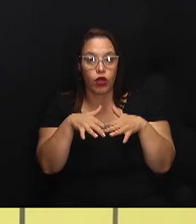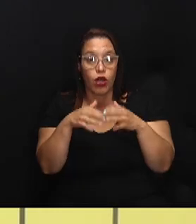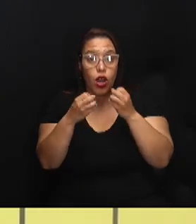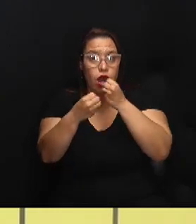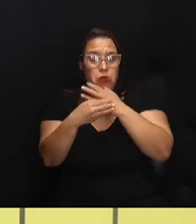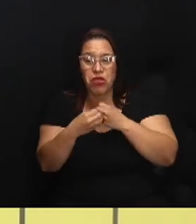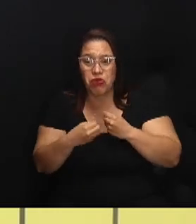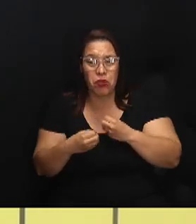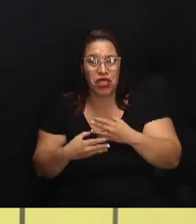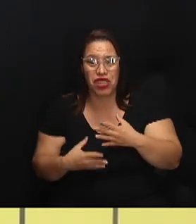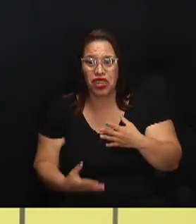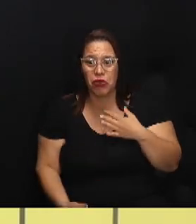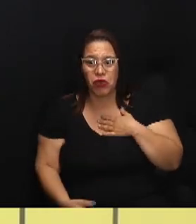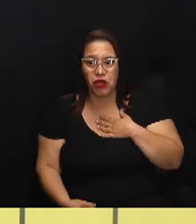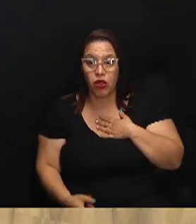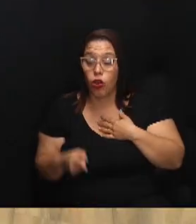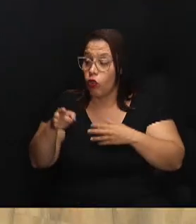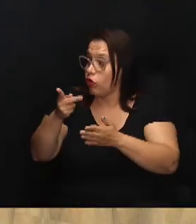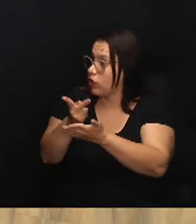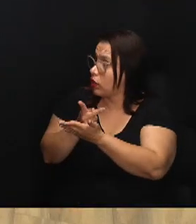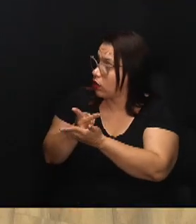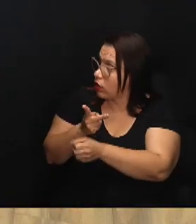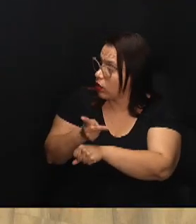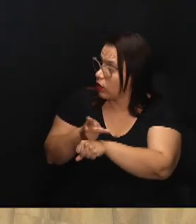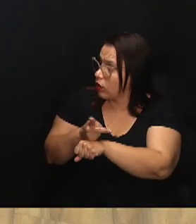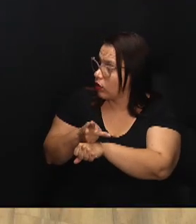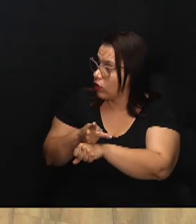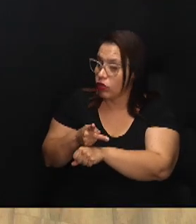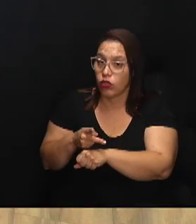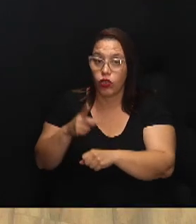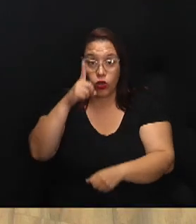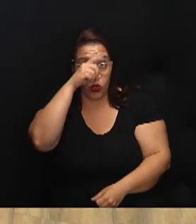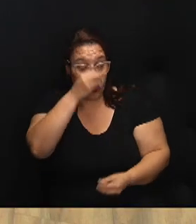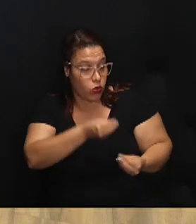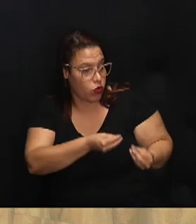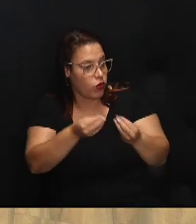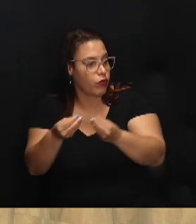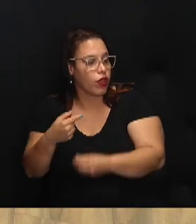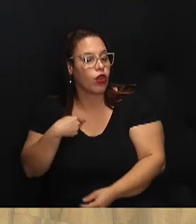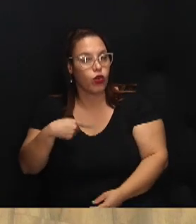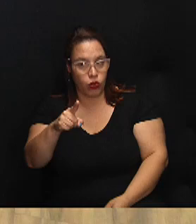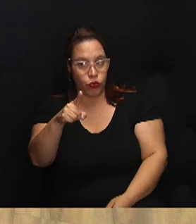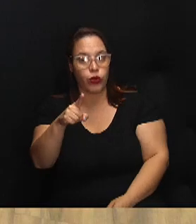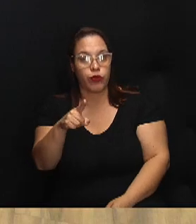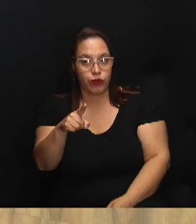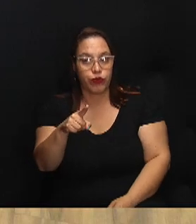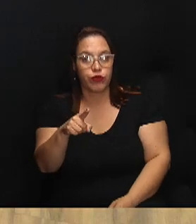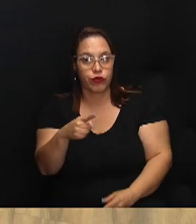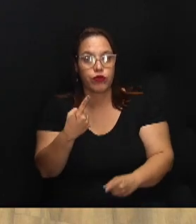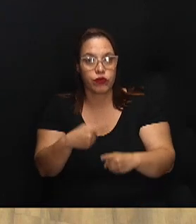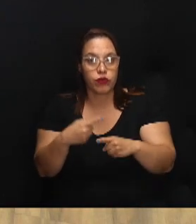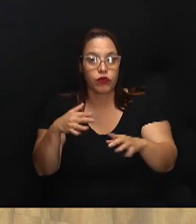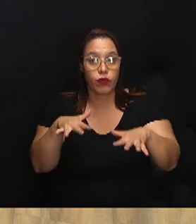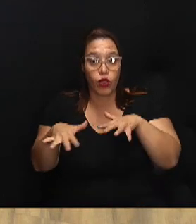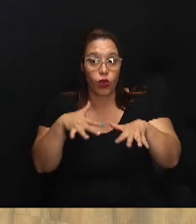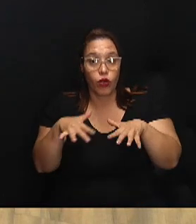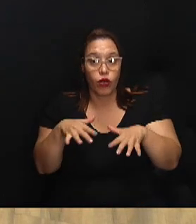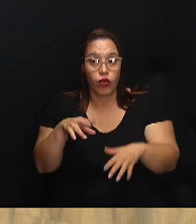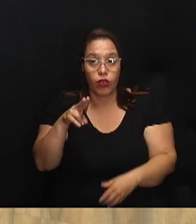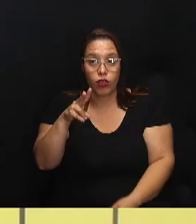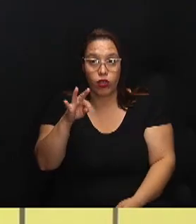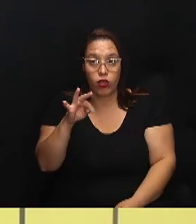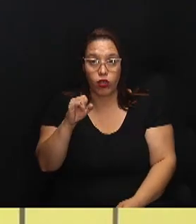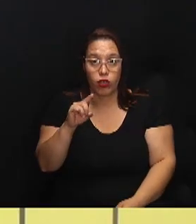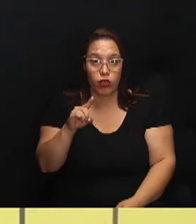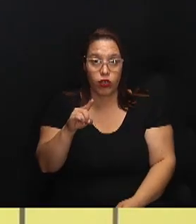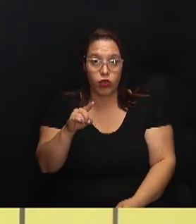informação, né? Mas você foi buscar ou o hospital que te ofereceu? Eu fui buscar, tá. né? Porque chegou um momento que, assim, a UTI, ela